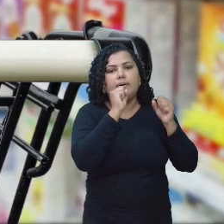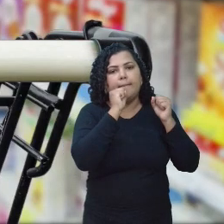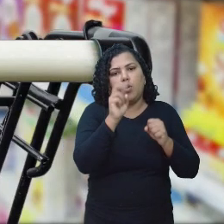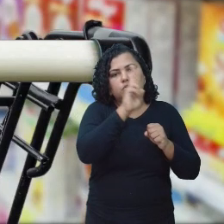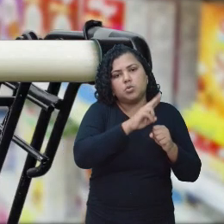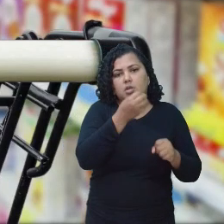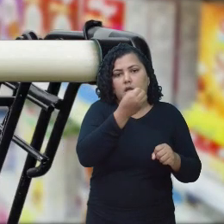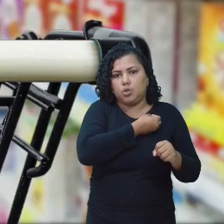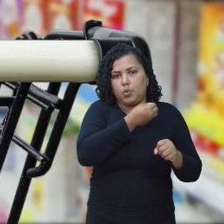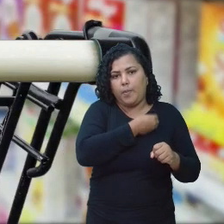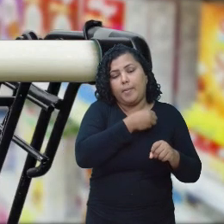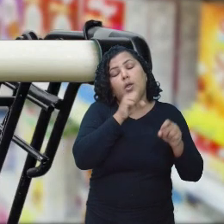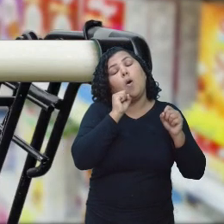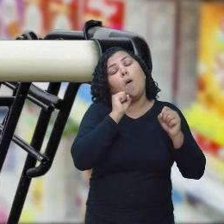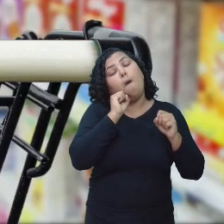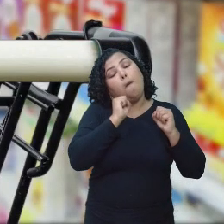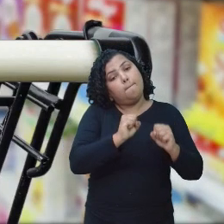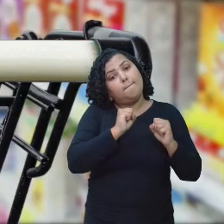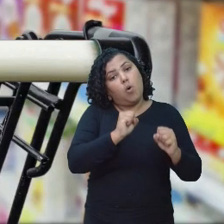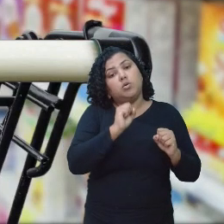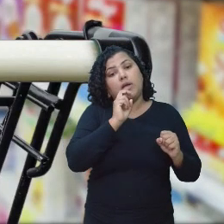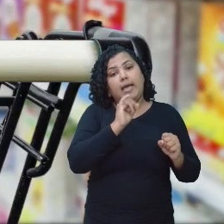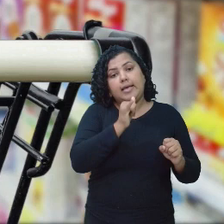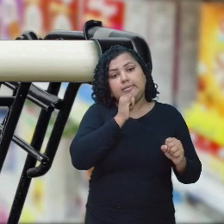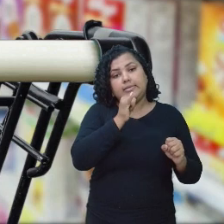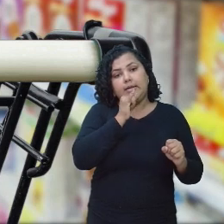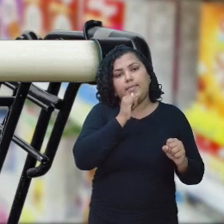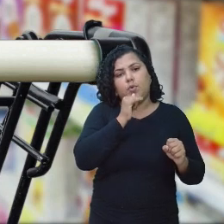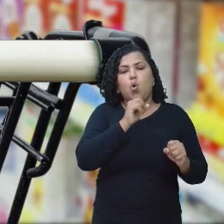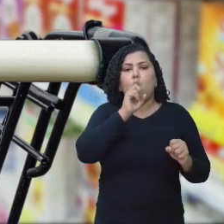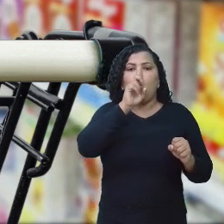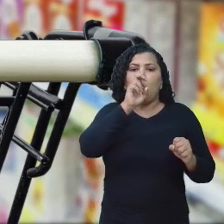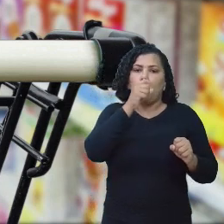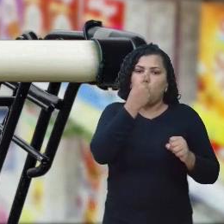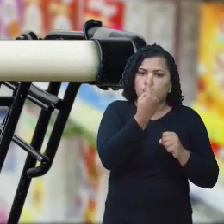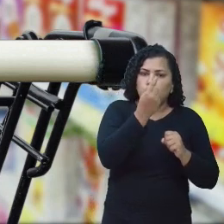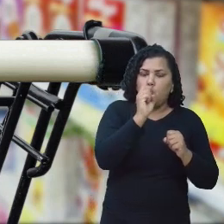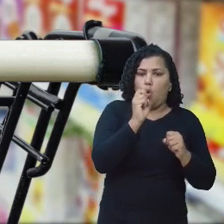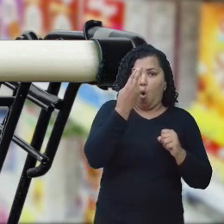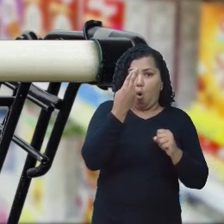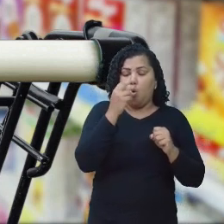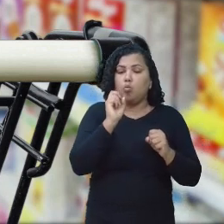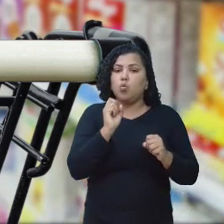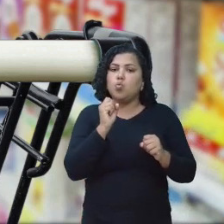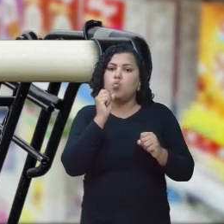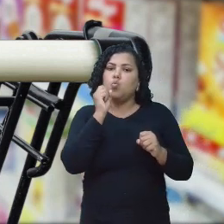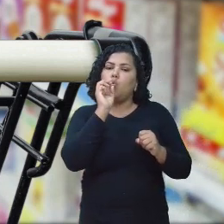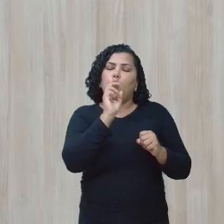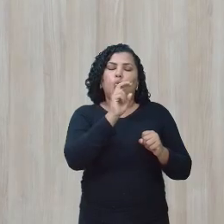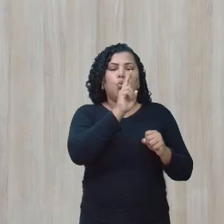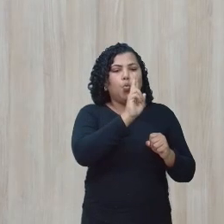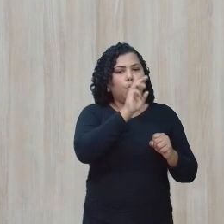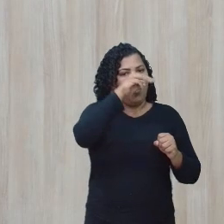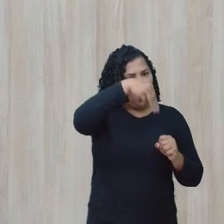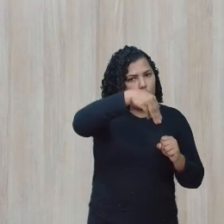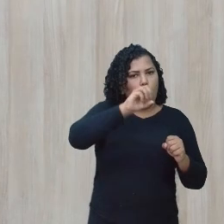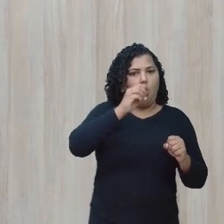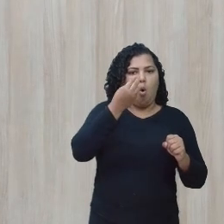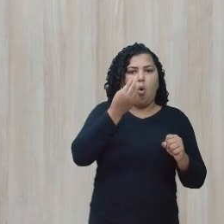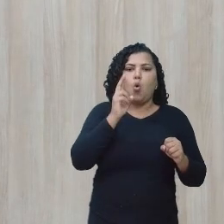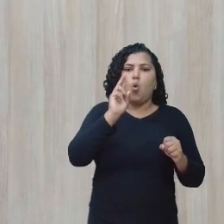também pode usar a palavra um ou uma em inglês, que é o a ou an. Lembrando que é o a para palavras que começam